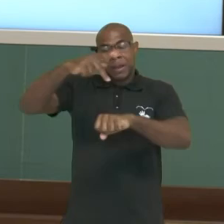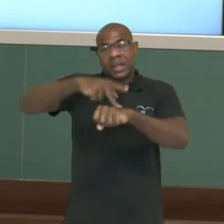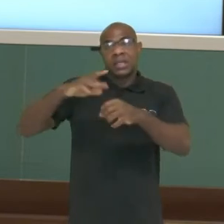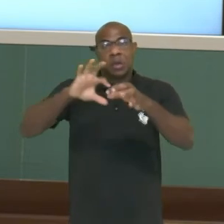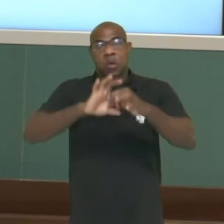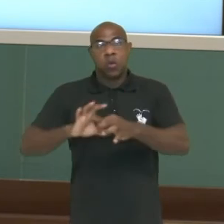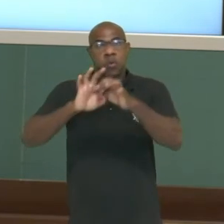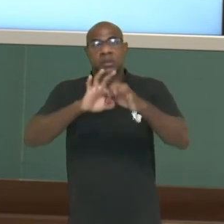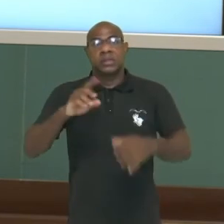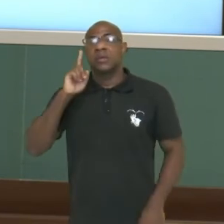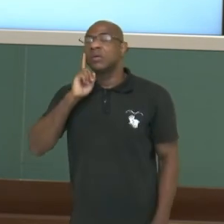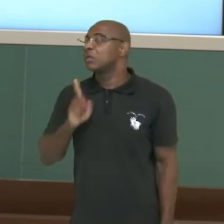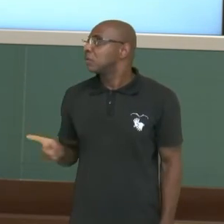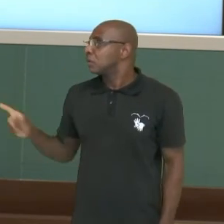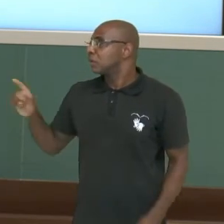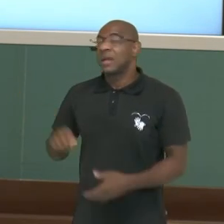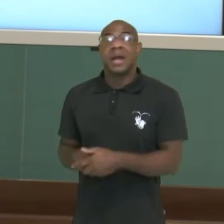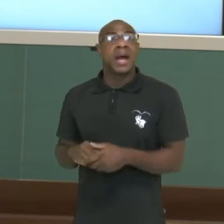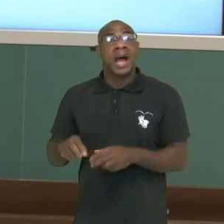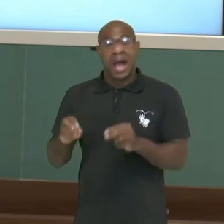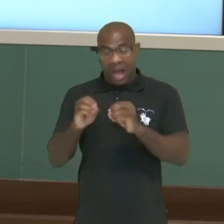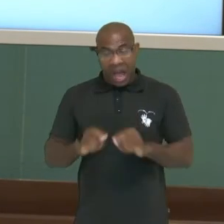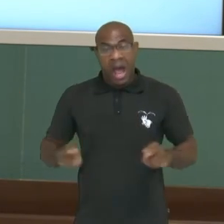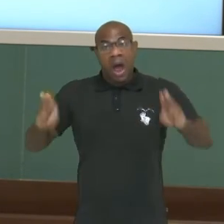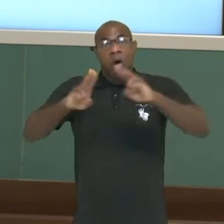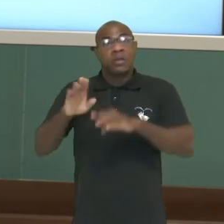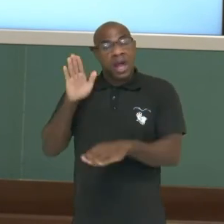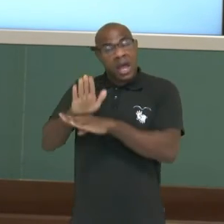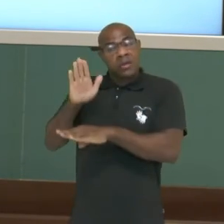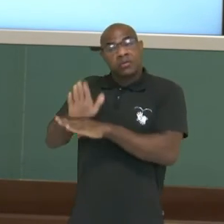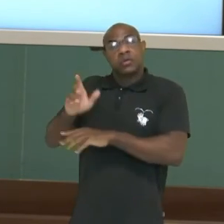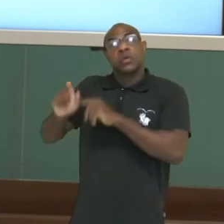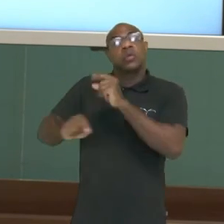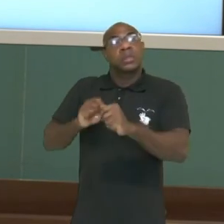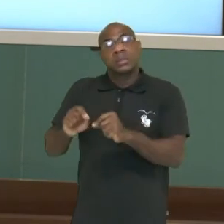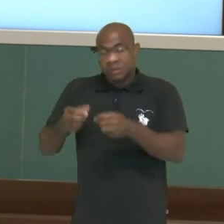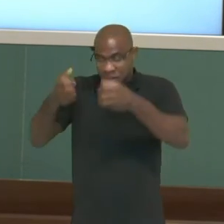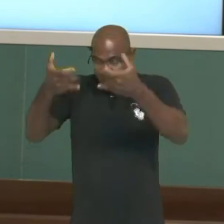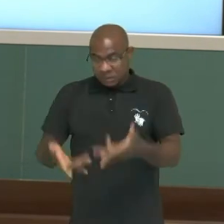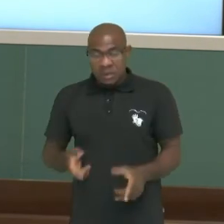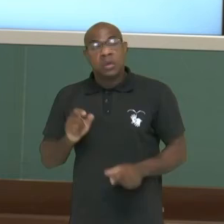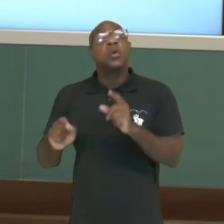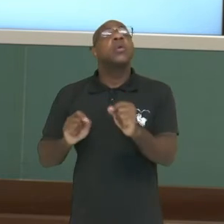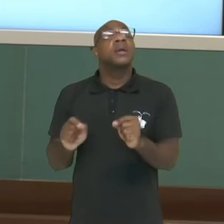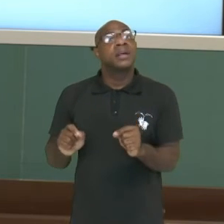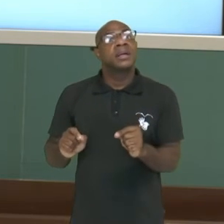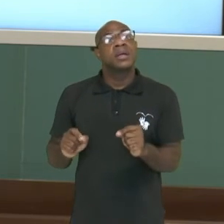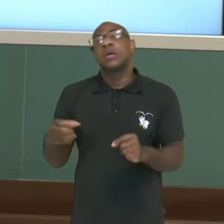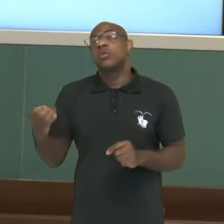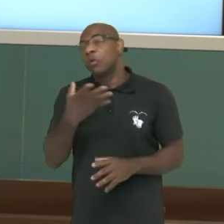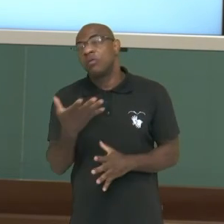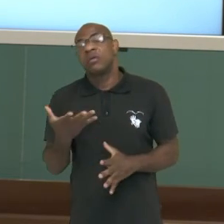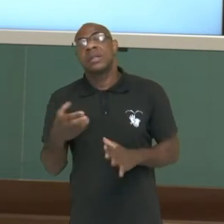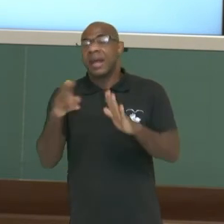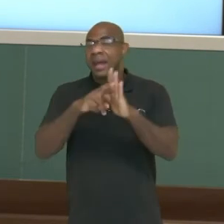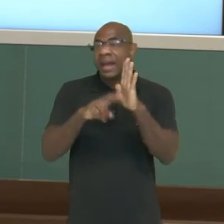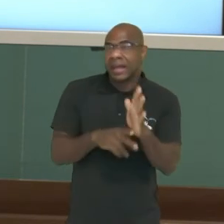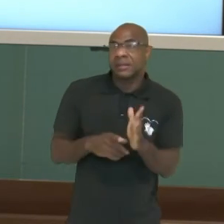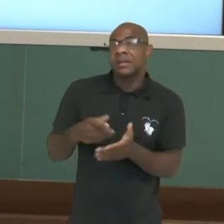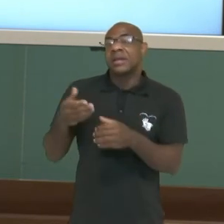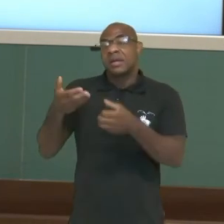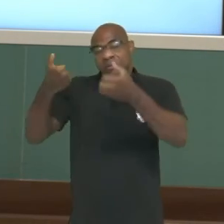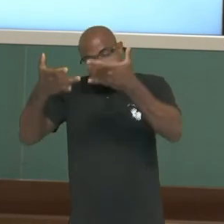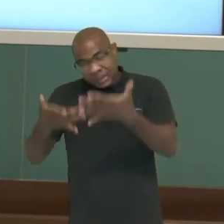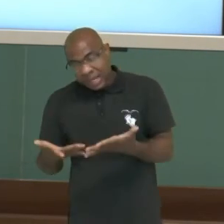ONU, por exemplo, faz, né? Ela vem auxiliando no estabelecimento de novos limites. Então, ali, negociações com os países para ter